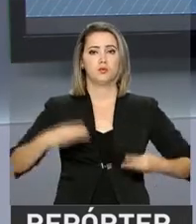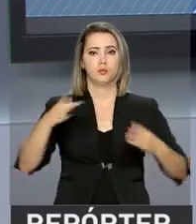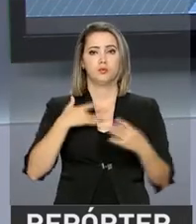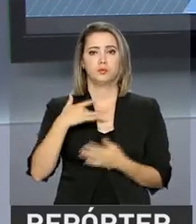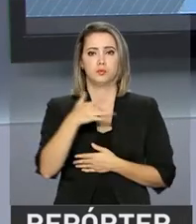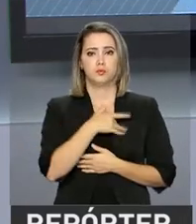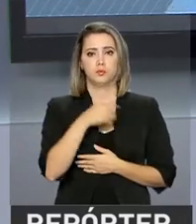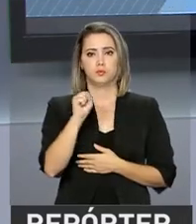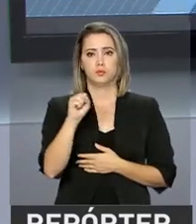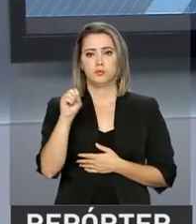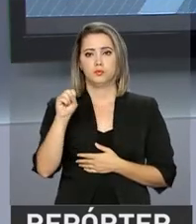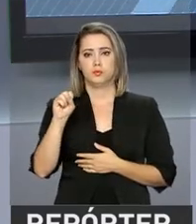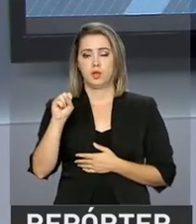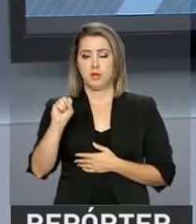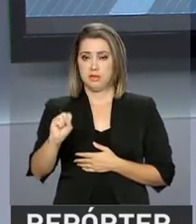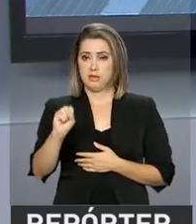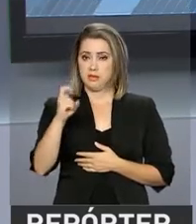Saúde,